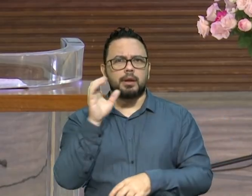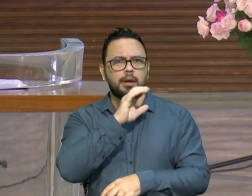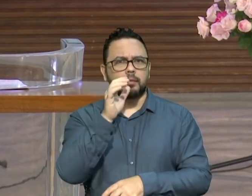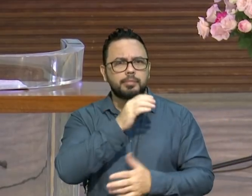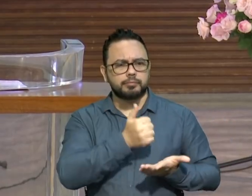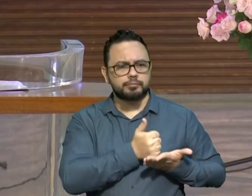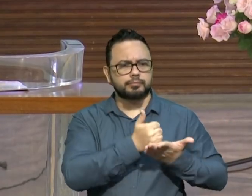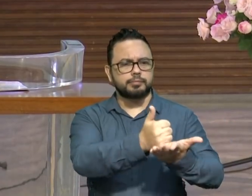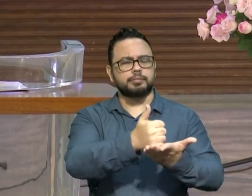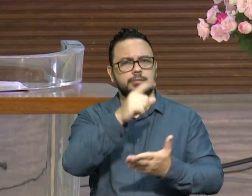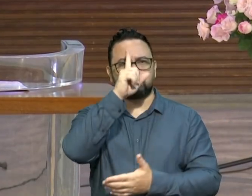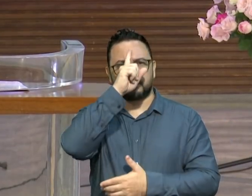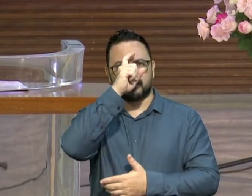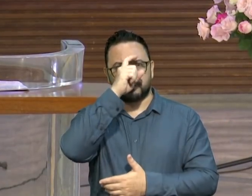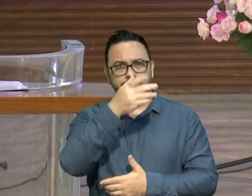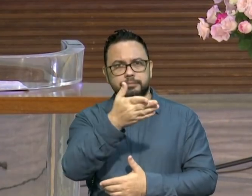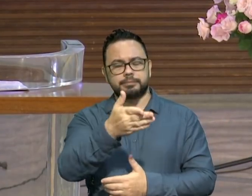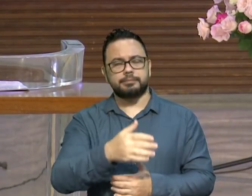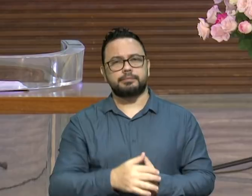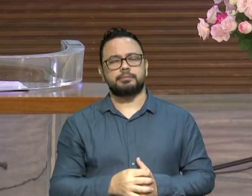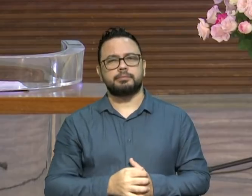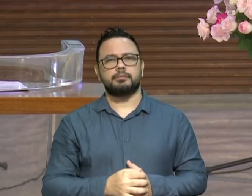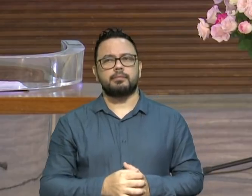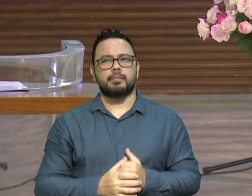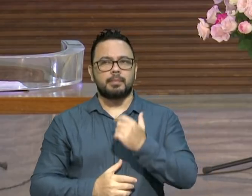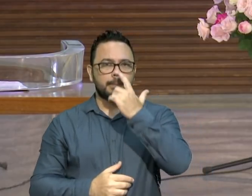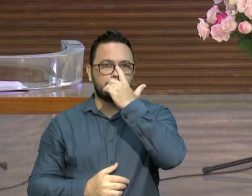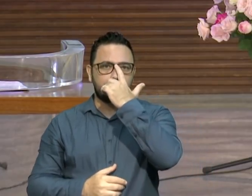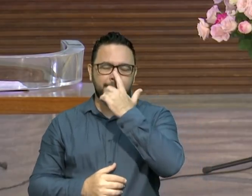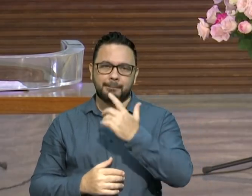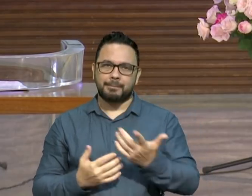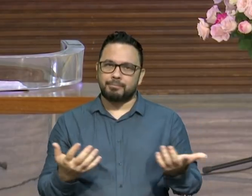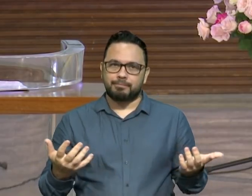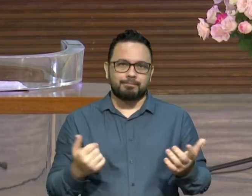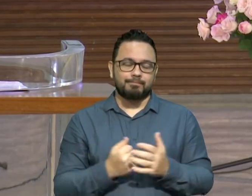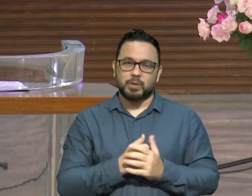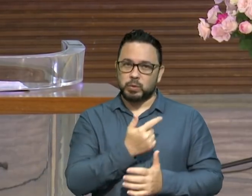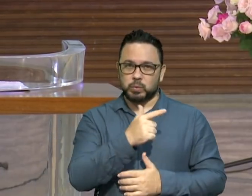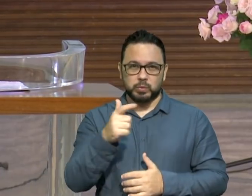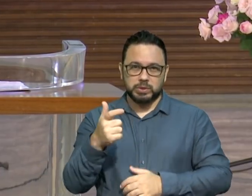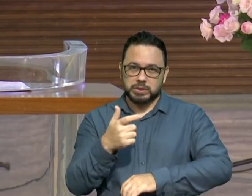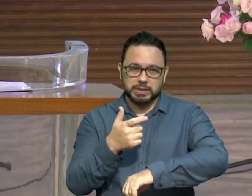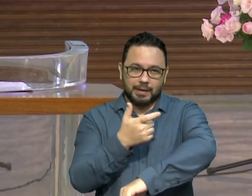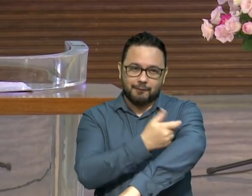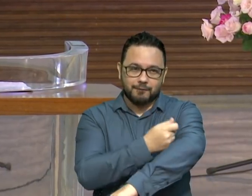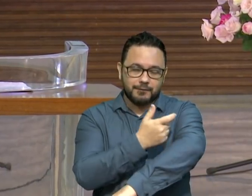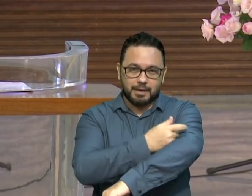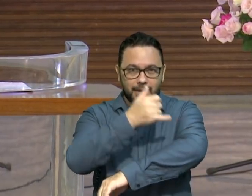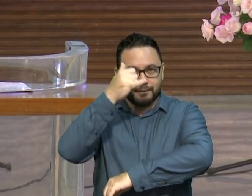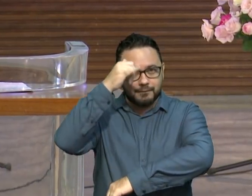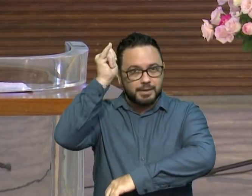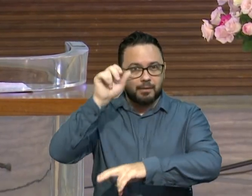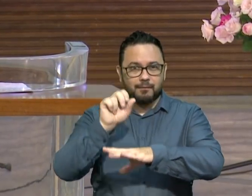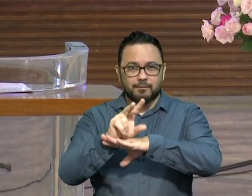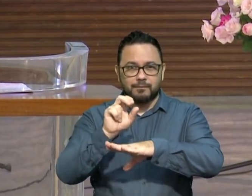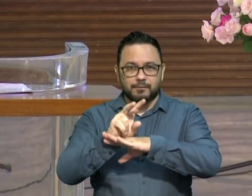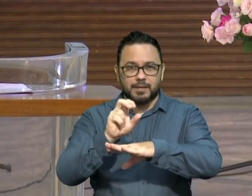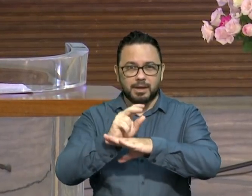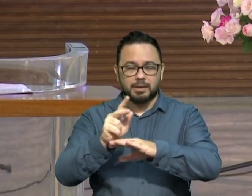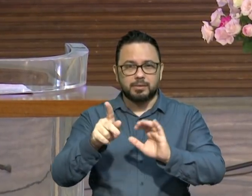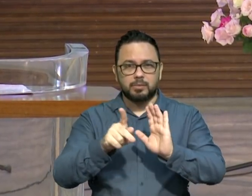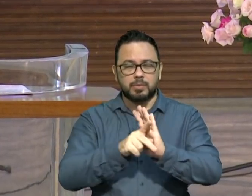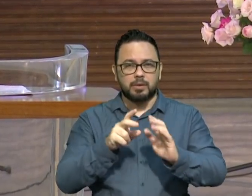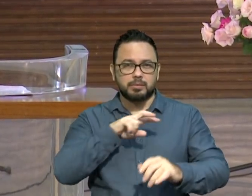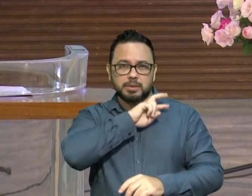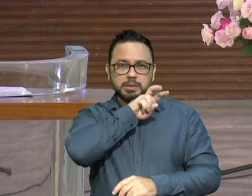em Sorocaba e infelizmente não haviam todas as doses e para